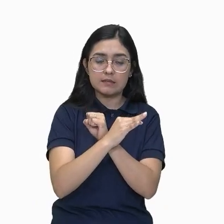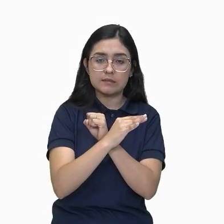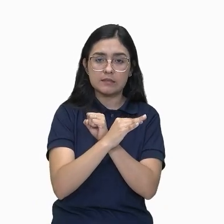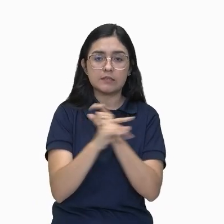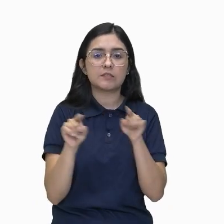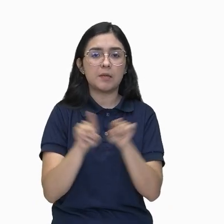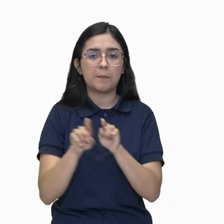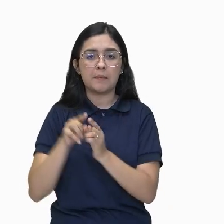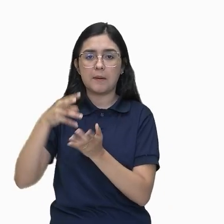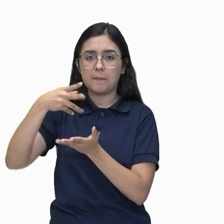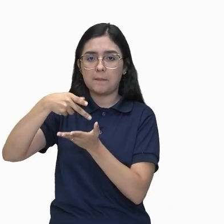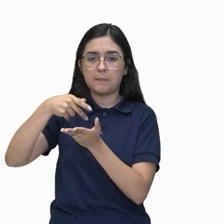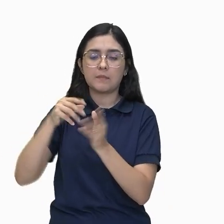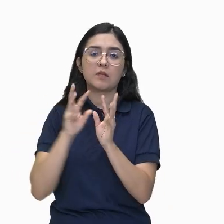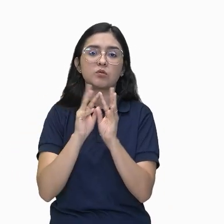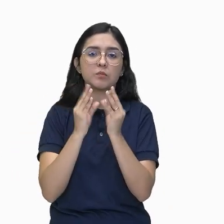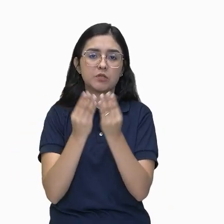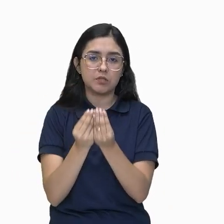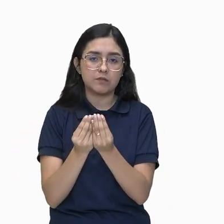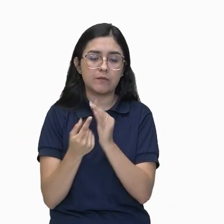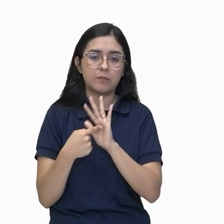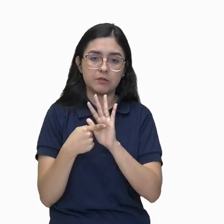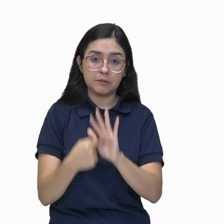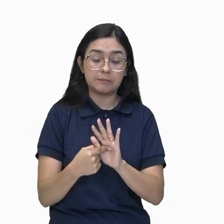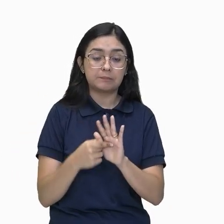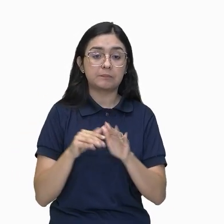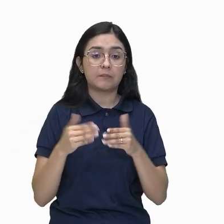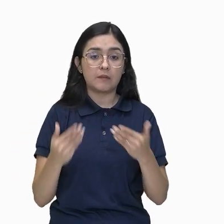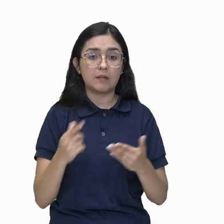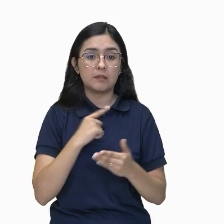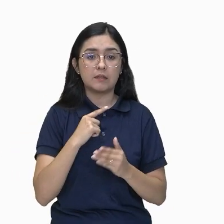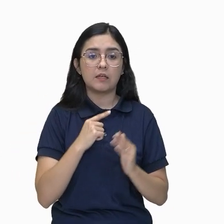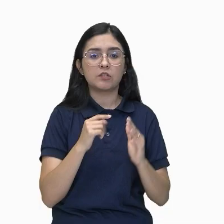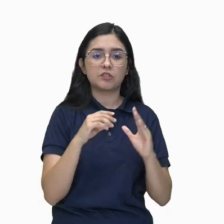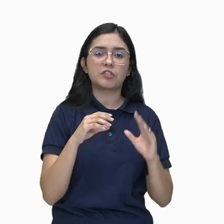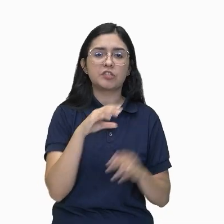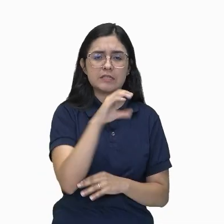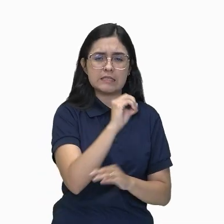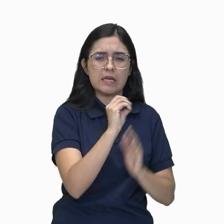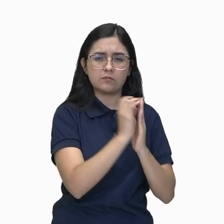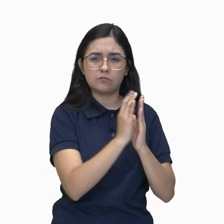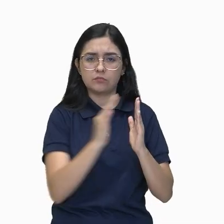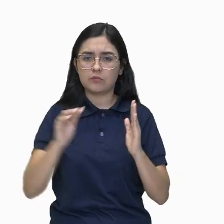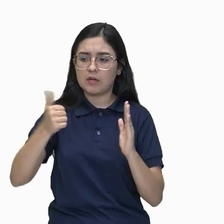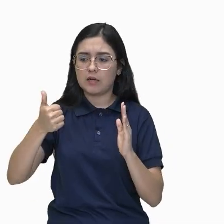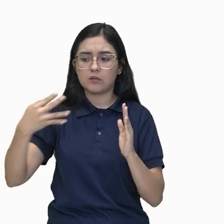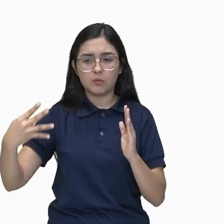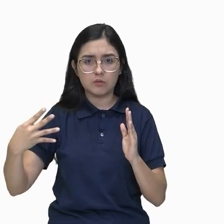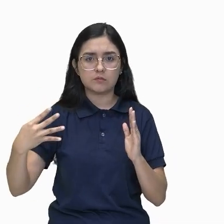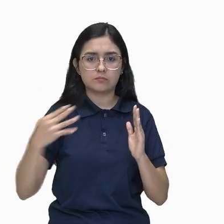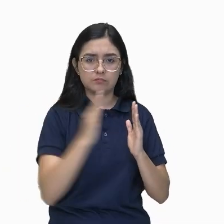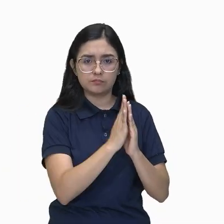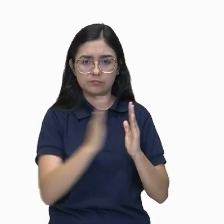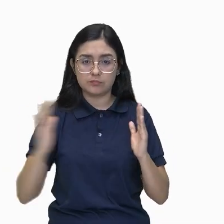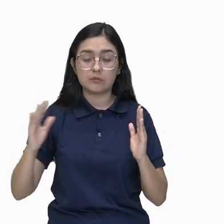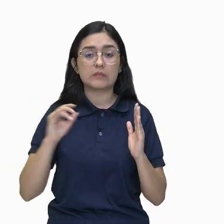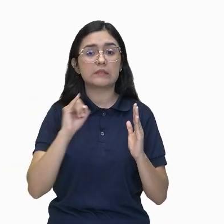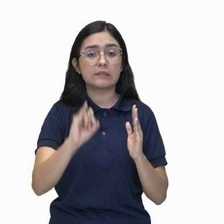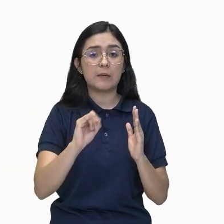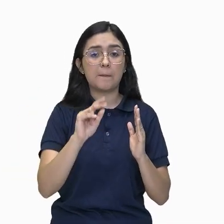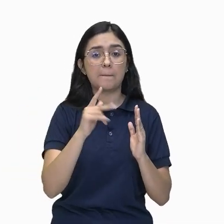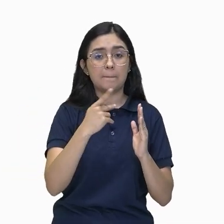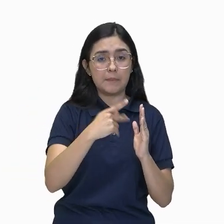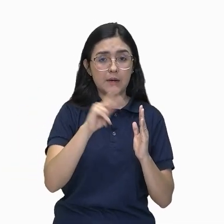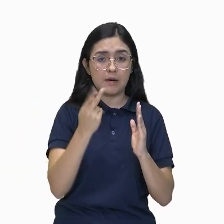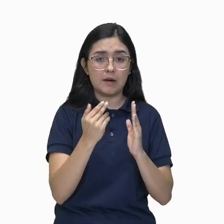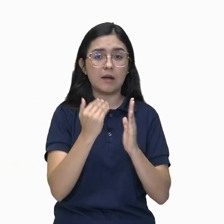das substâncias, tá? Ela tem uma escala de 0 a 14, ou seja, quando o pH é menor